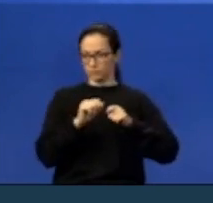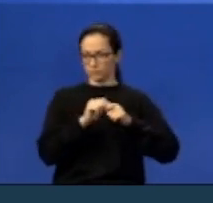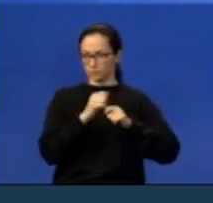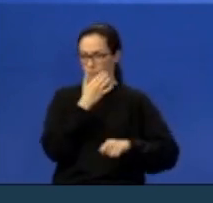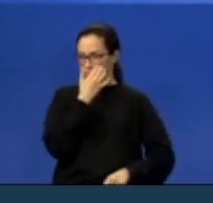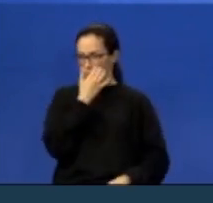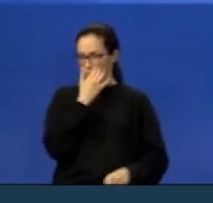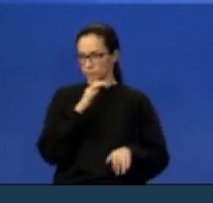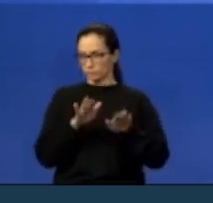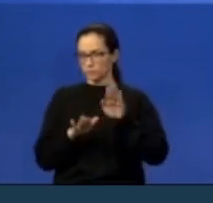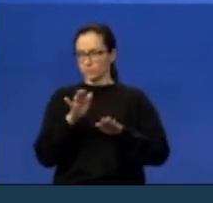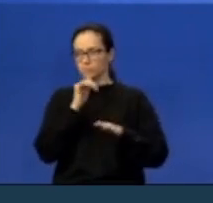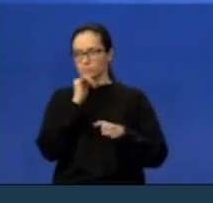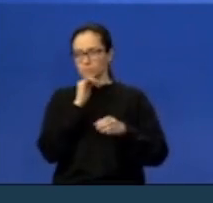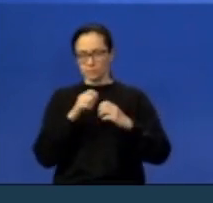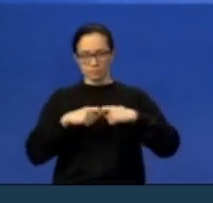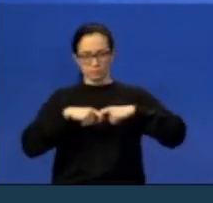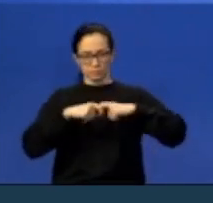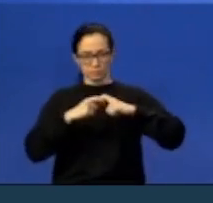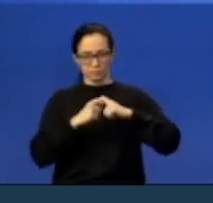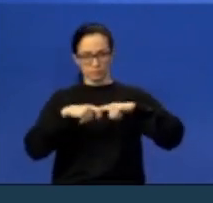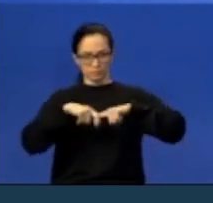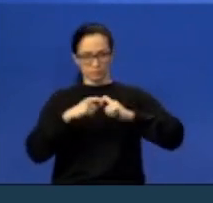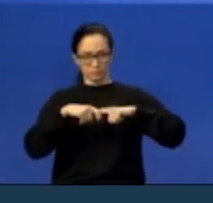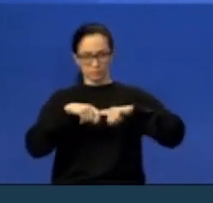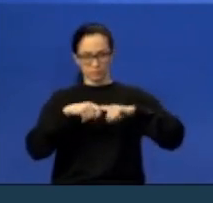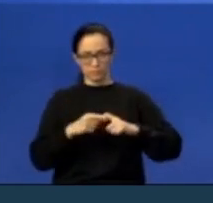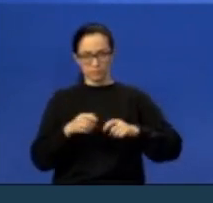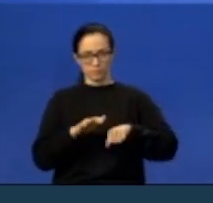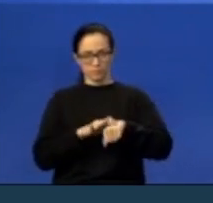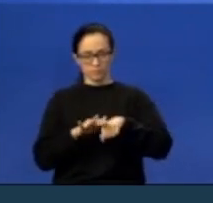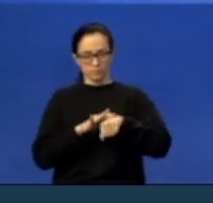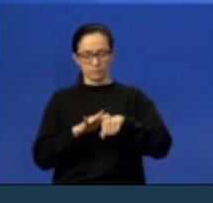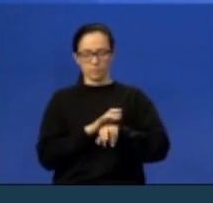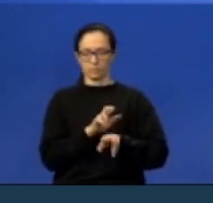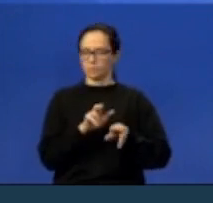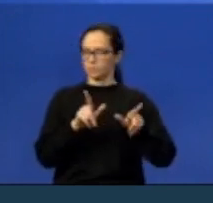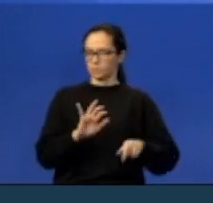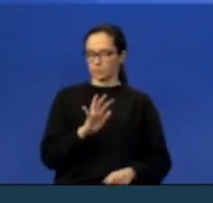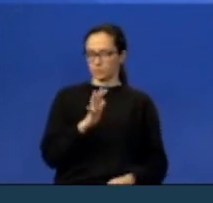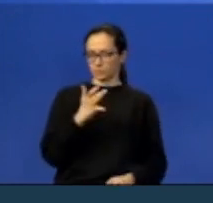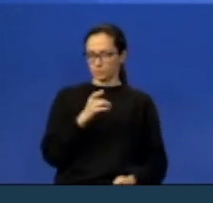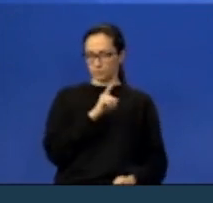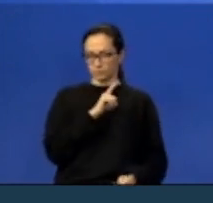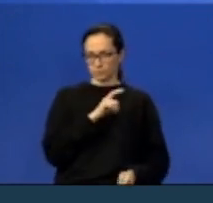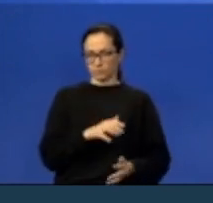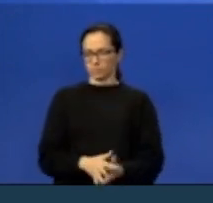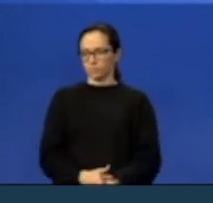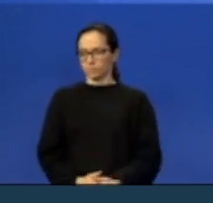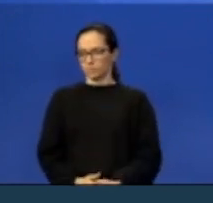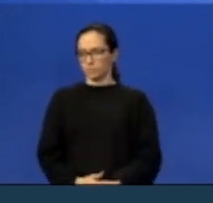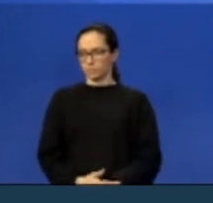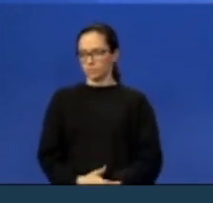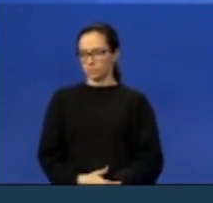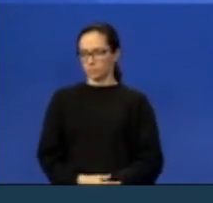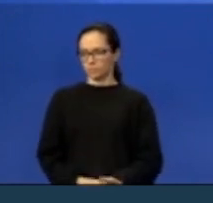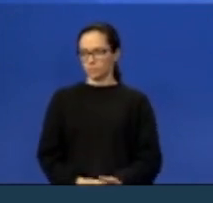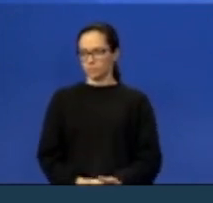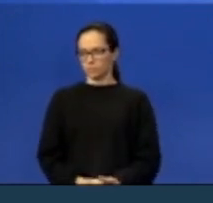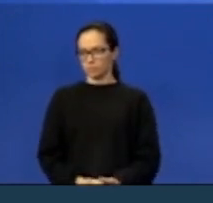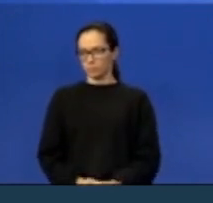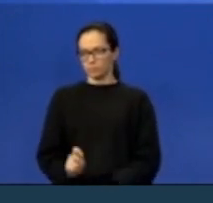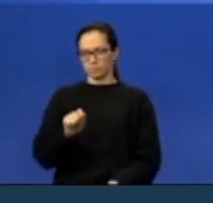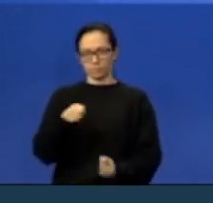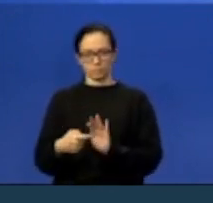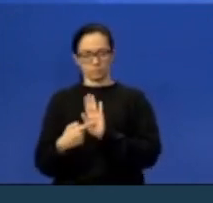uma variação, por exemplo, nas articulações ou na superfície ao longo da extremidade do osso. Nesse próximo slide, a gente vai ver os